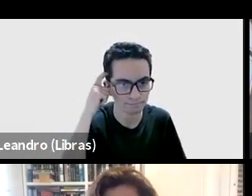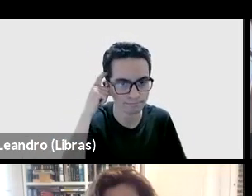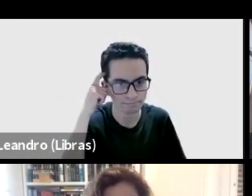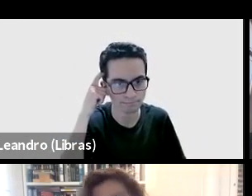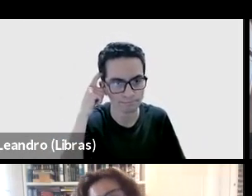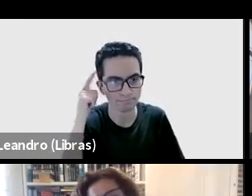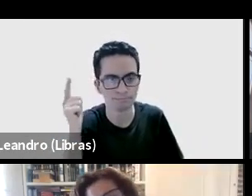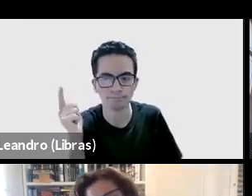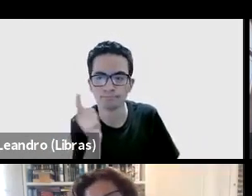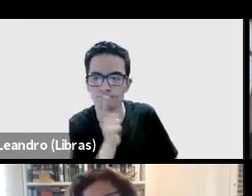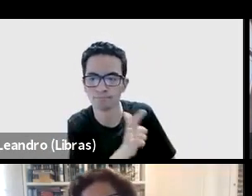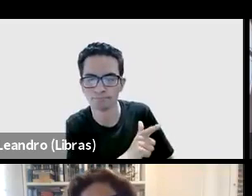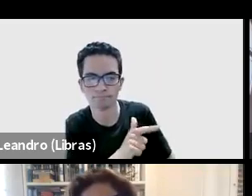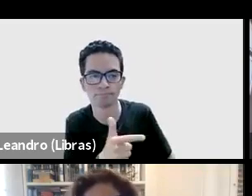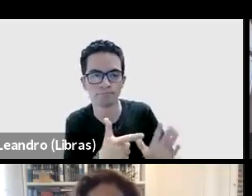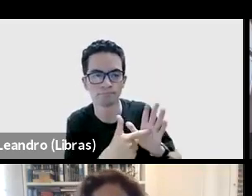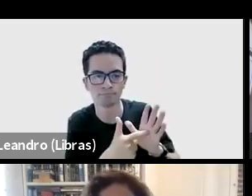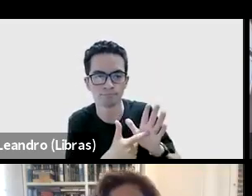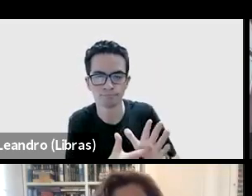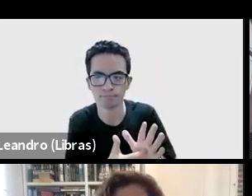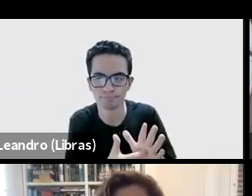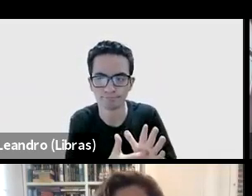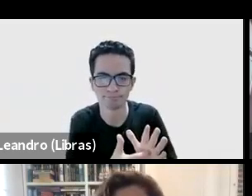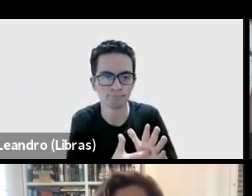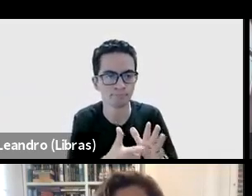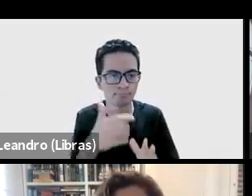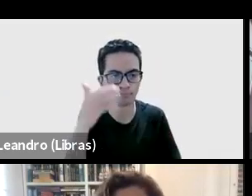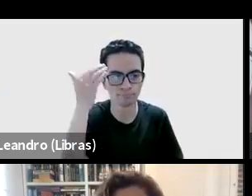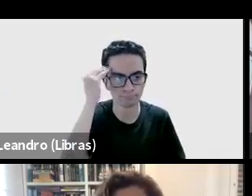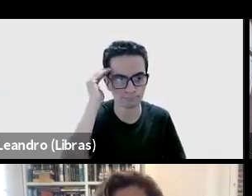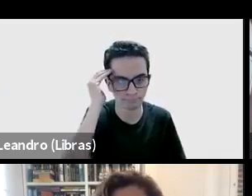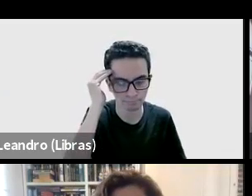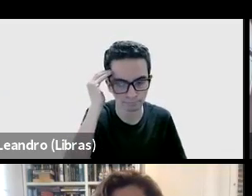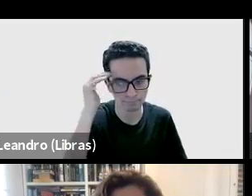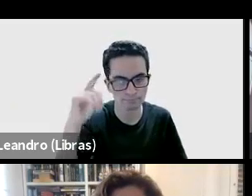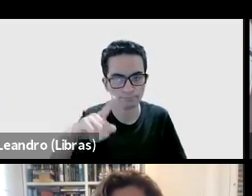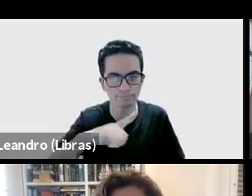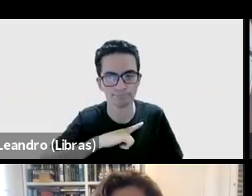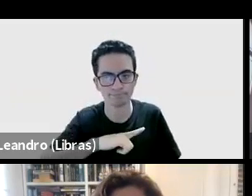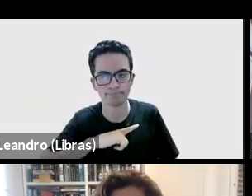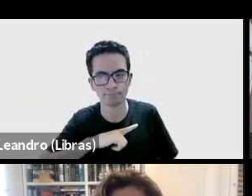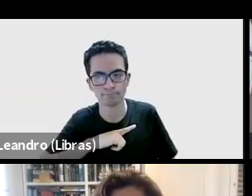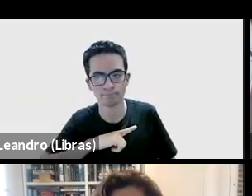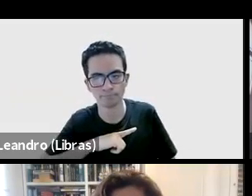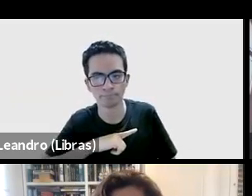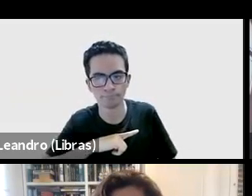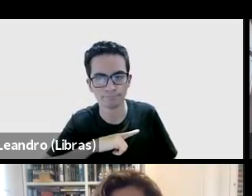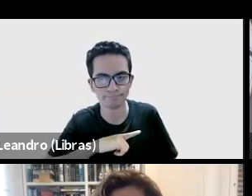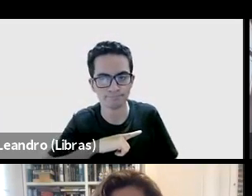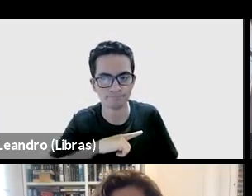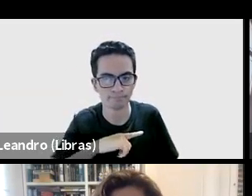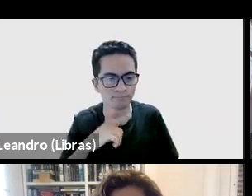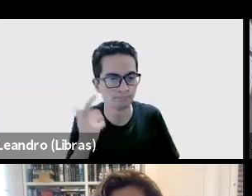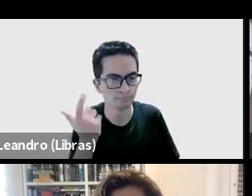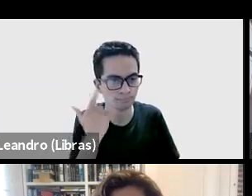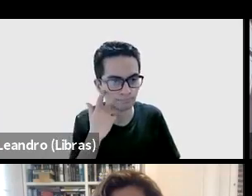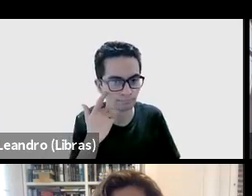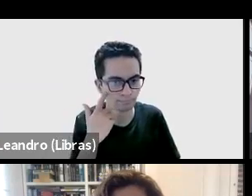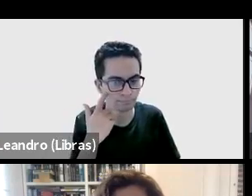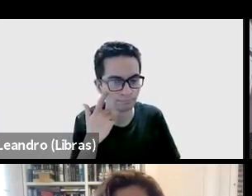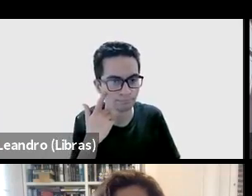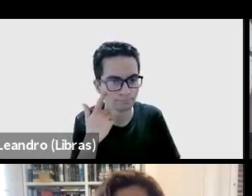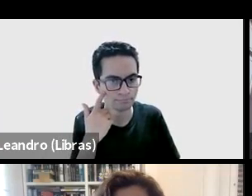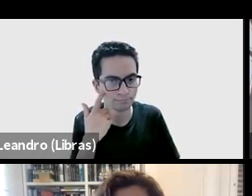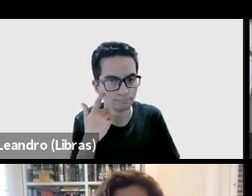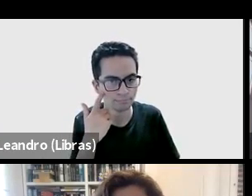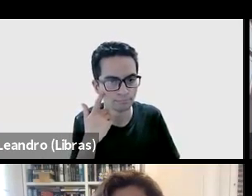com os professores foi, primeiro assim, a dissociação entre a ideia de acolhimento e a ideia de